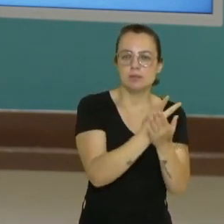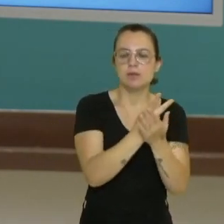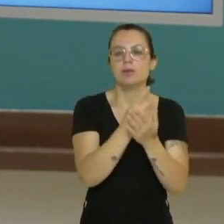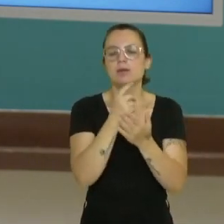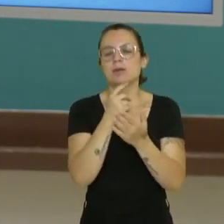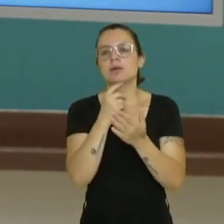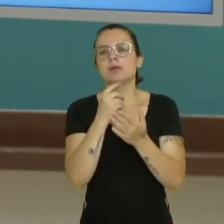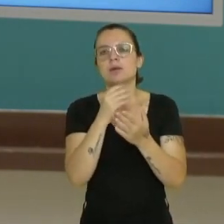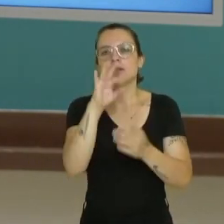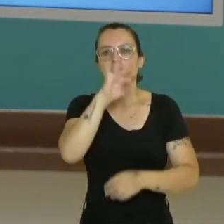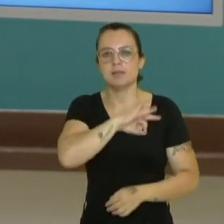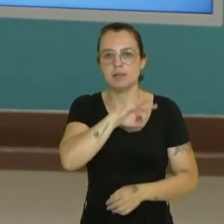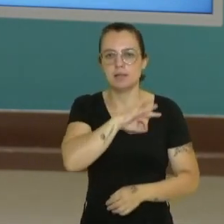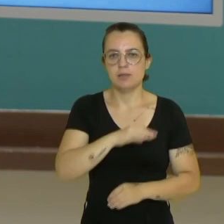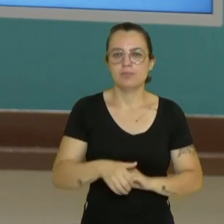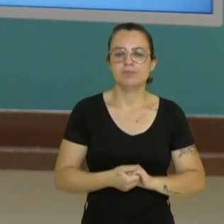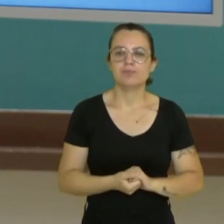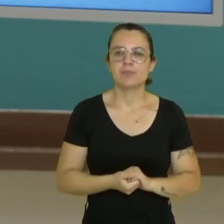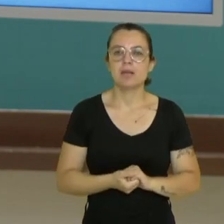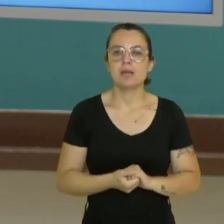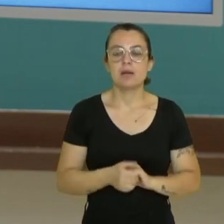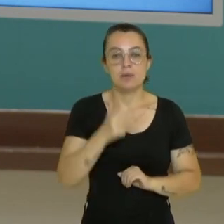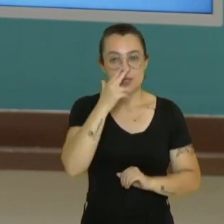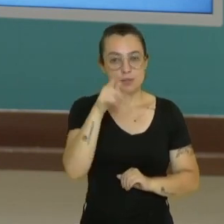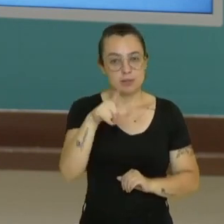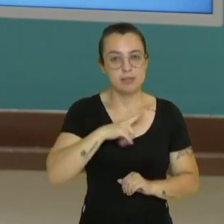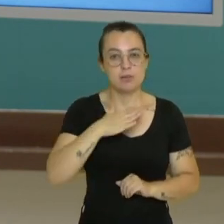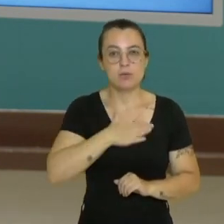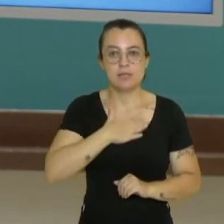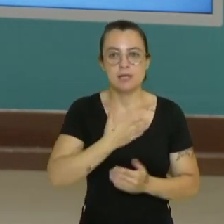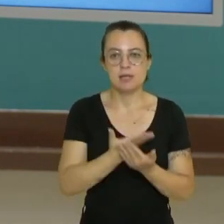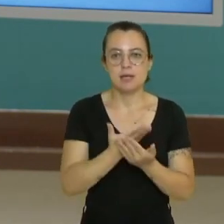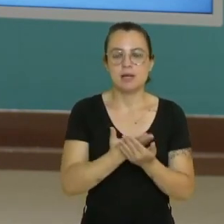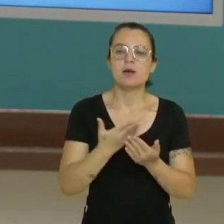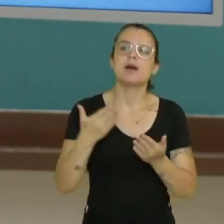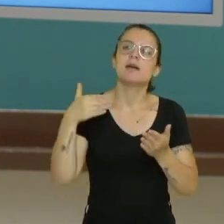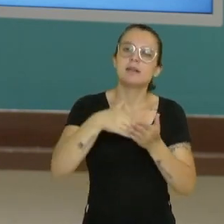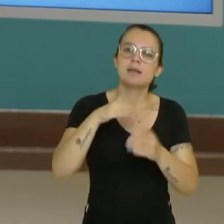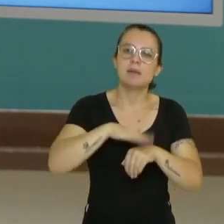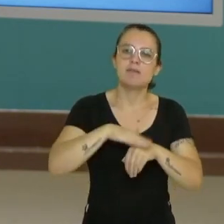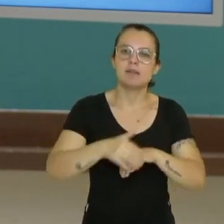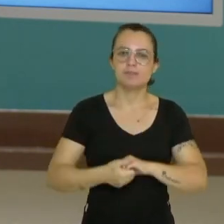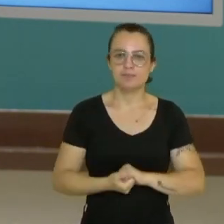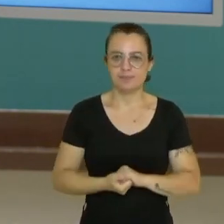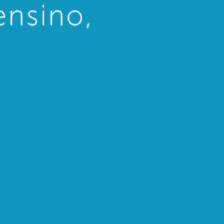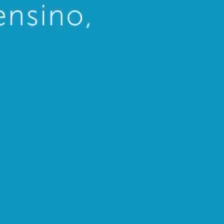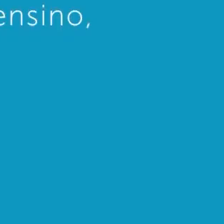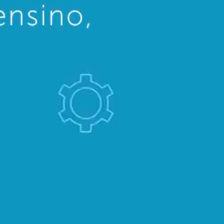despesas utilizando esse método. Espero que vocês tenham gostado e até breve, pessoal.